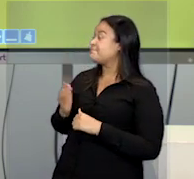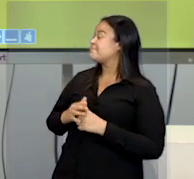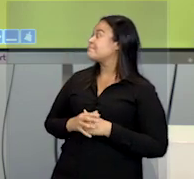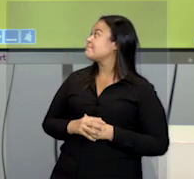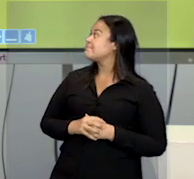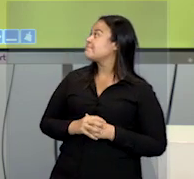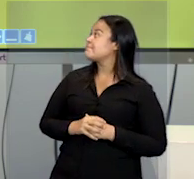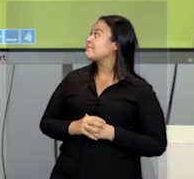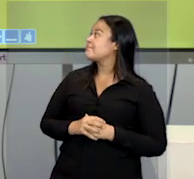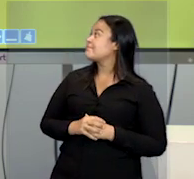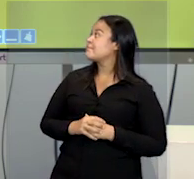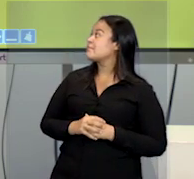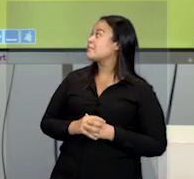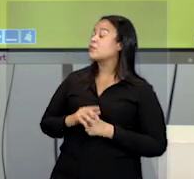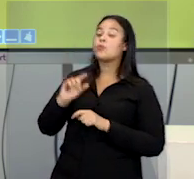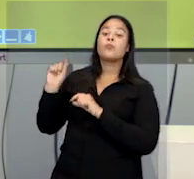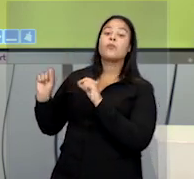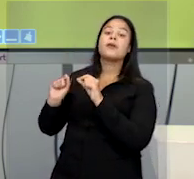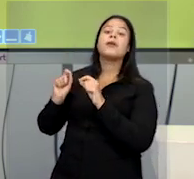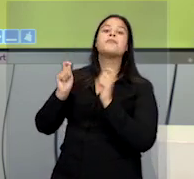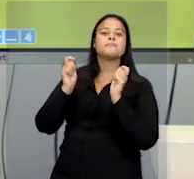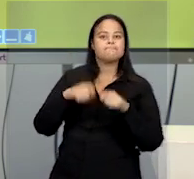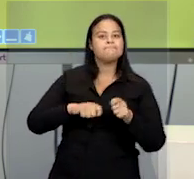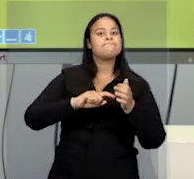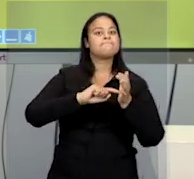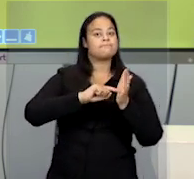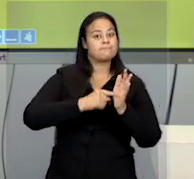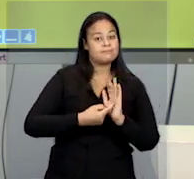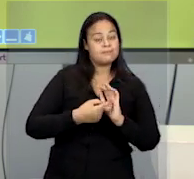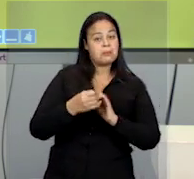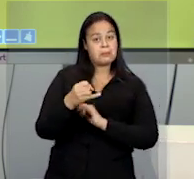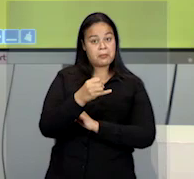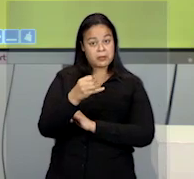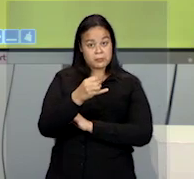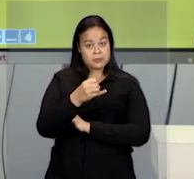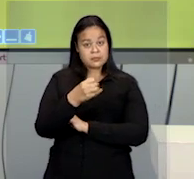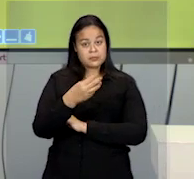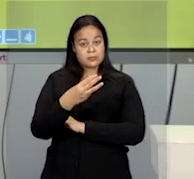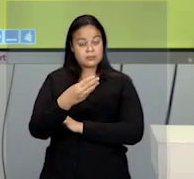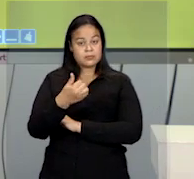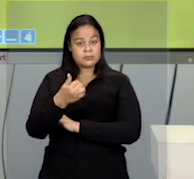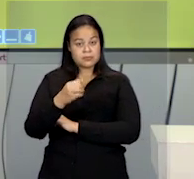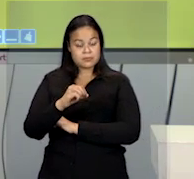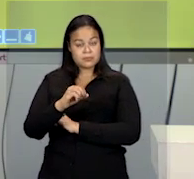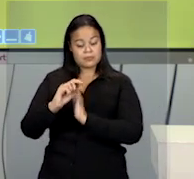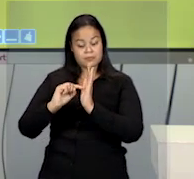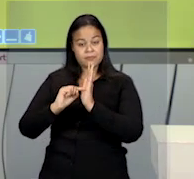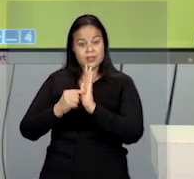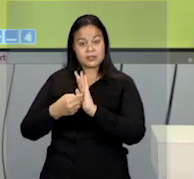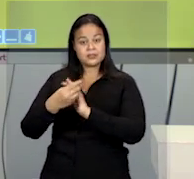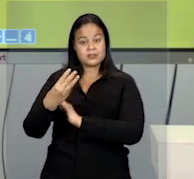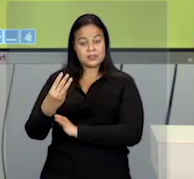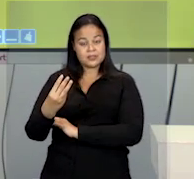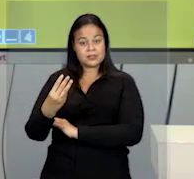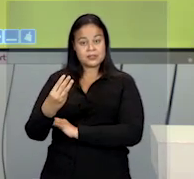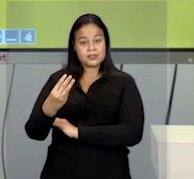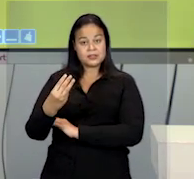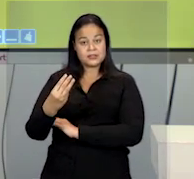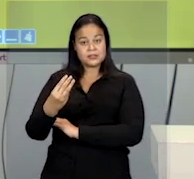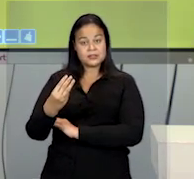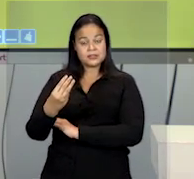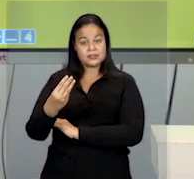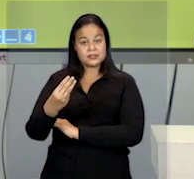eu tenho que multiplicar ele por 3, olha lá. Ele é menos 310 vezes 3, ele é